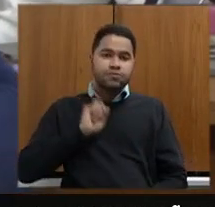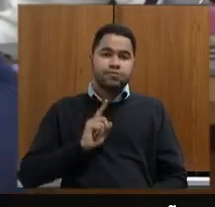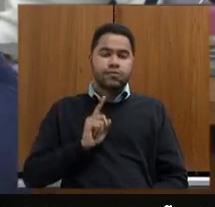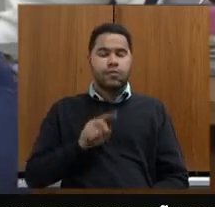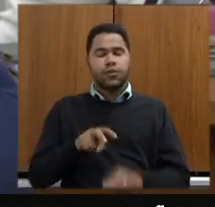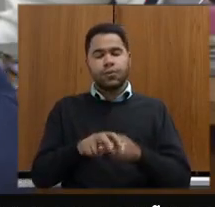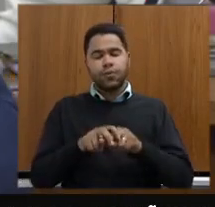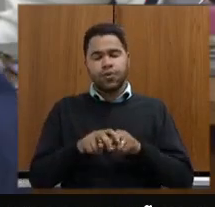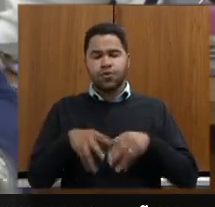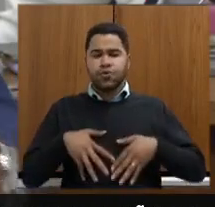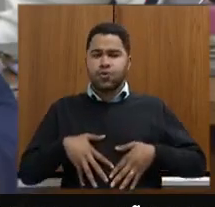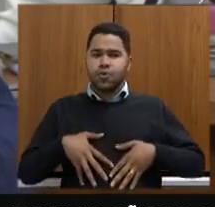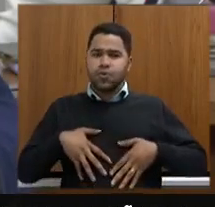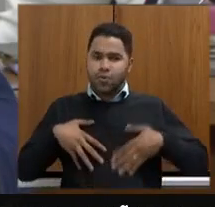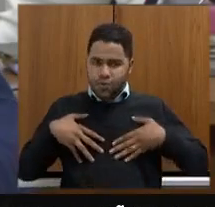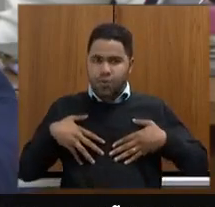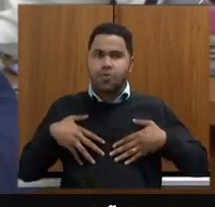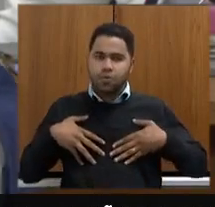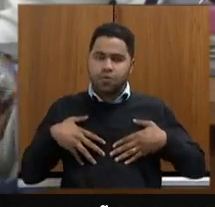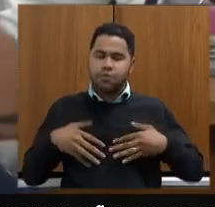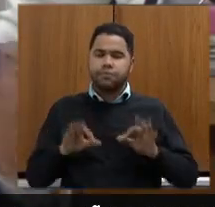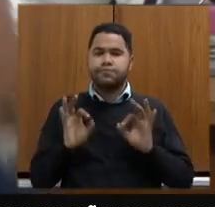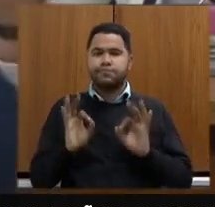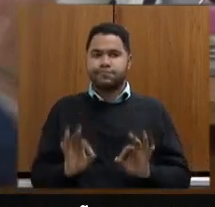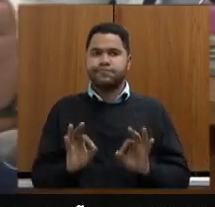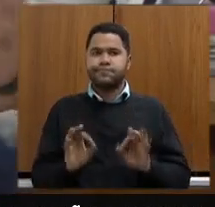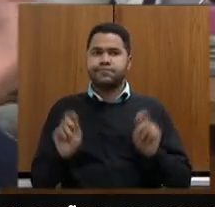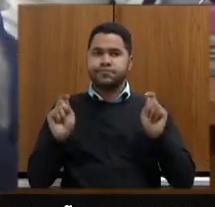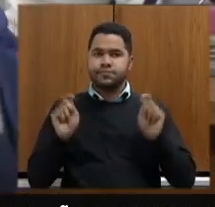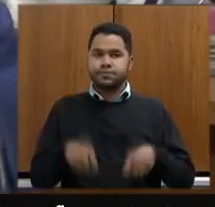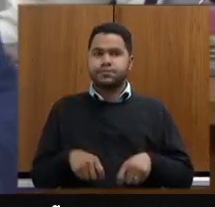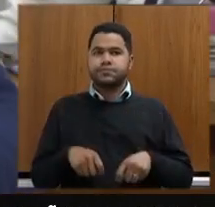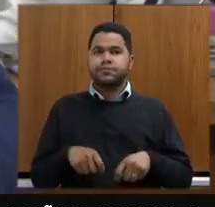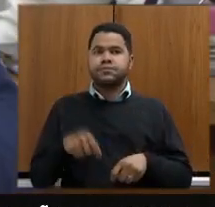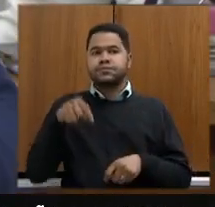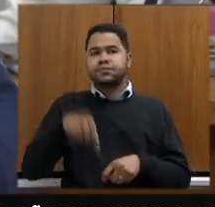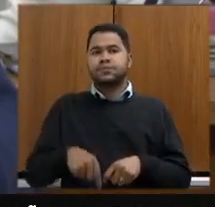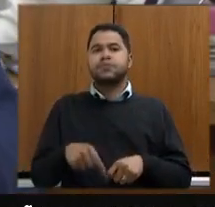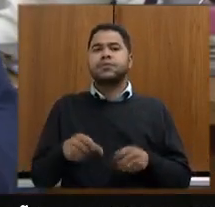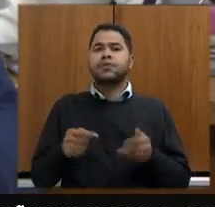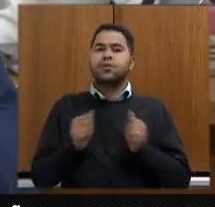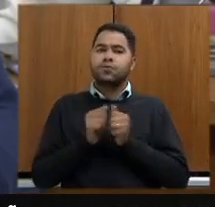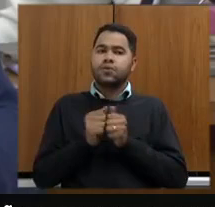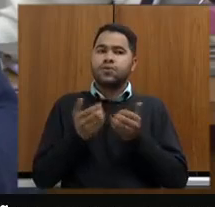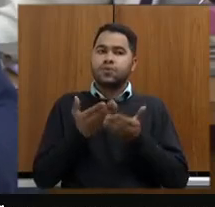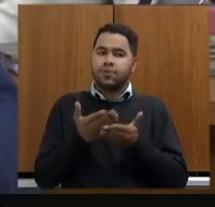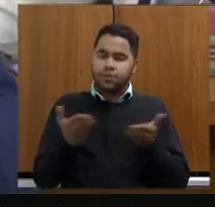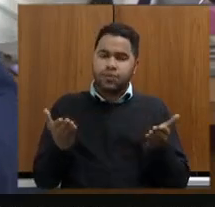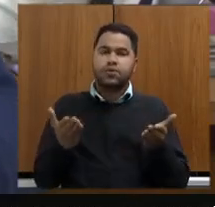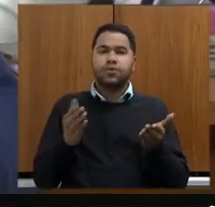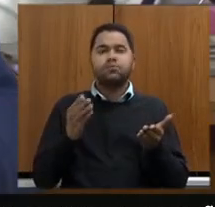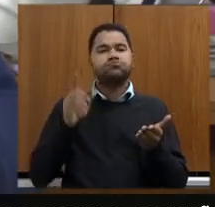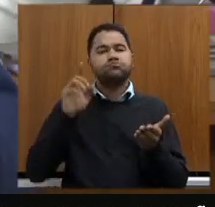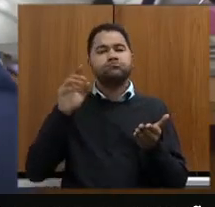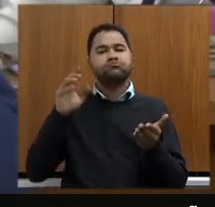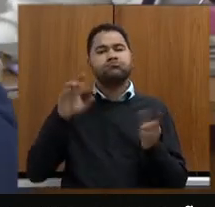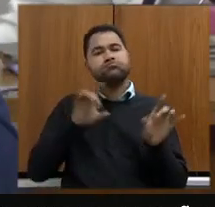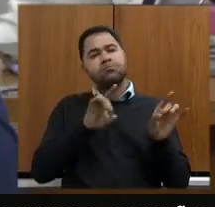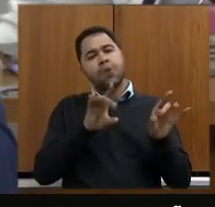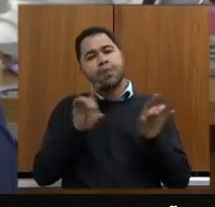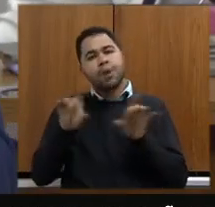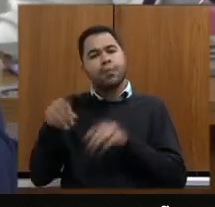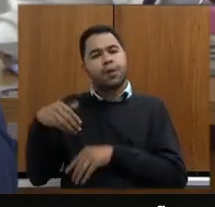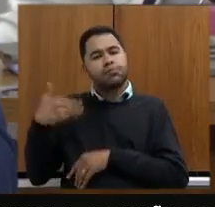é um motivo de muito orgulho uma honra muito grande poder na estar aqui ao lado de vocês no dia a dia da Assembleia